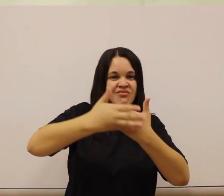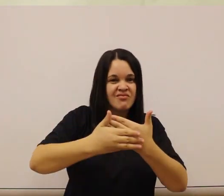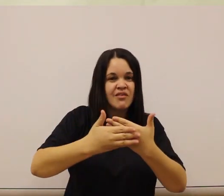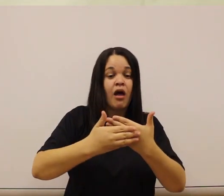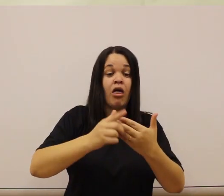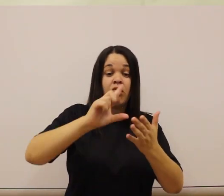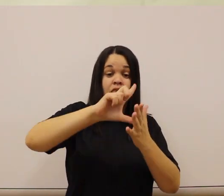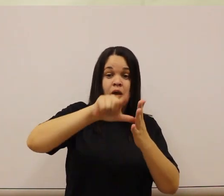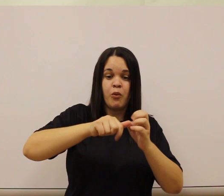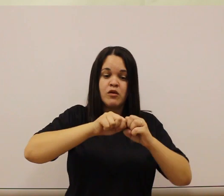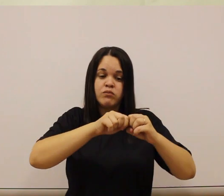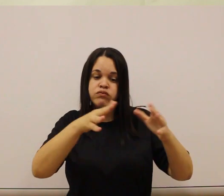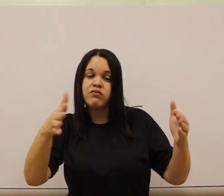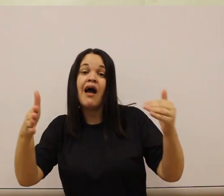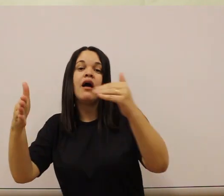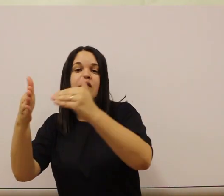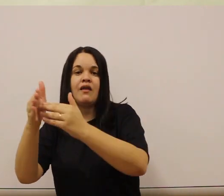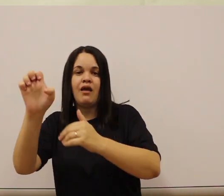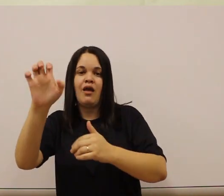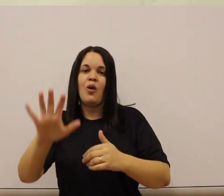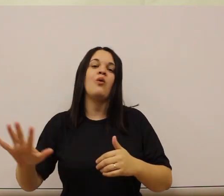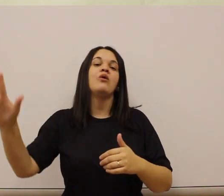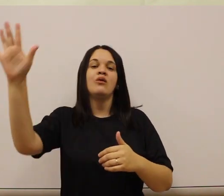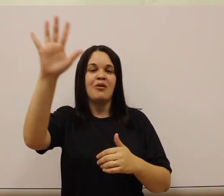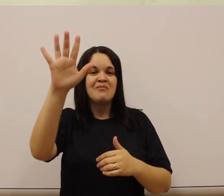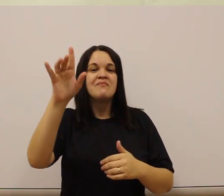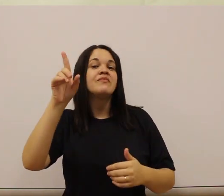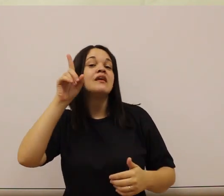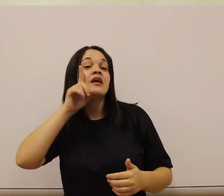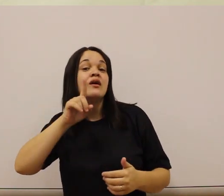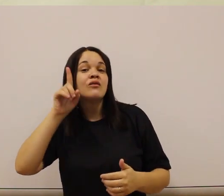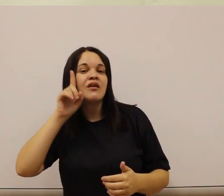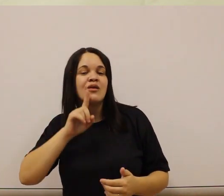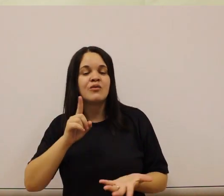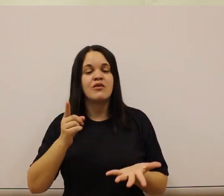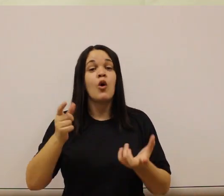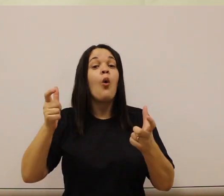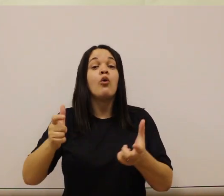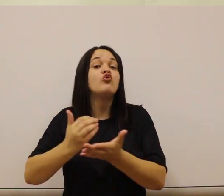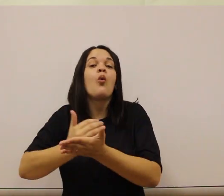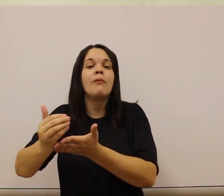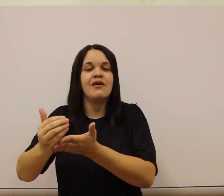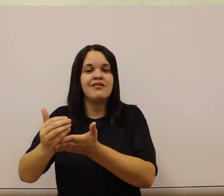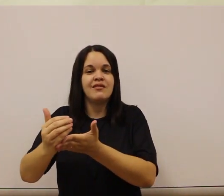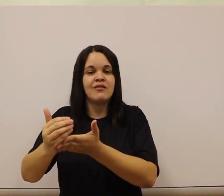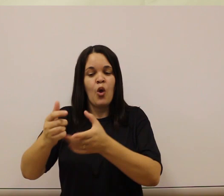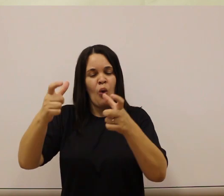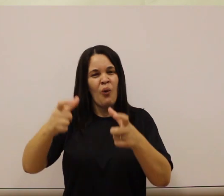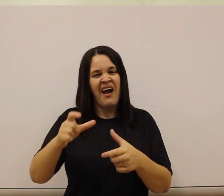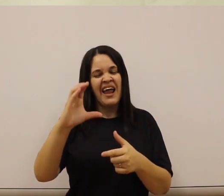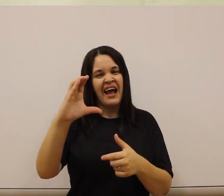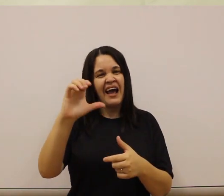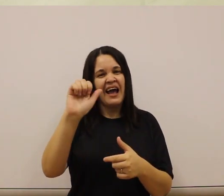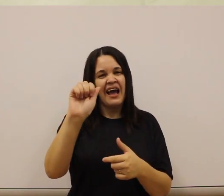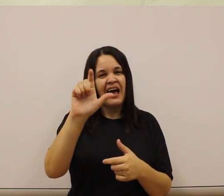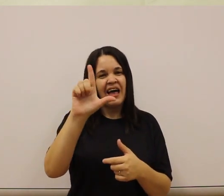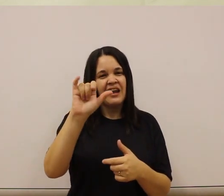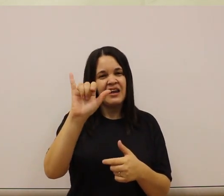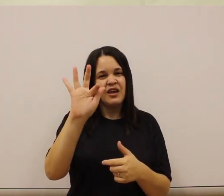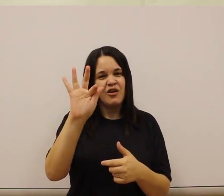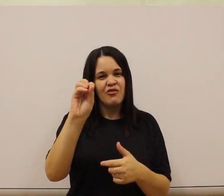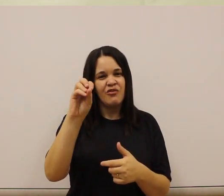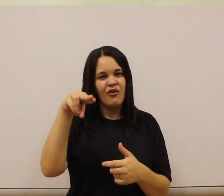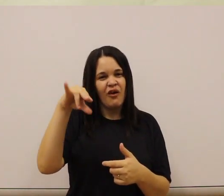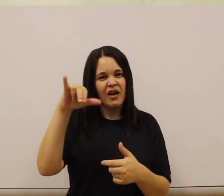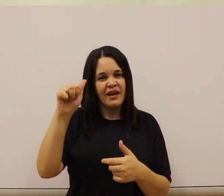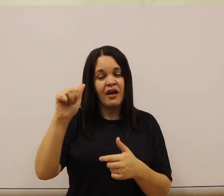a Europa. Nos Estados Unidos, o início se deu especificamente no estado da Califórnia, de onde passou para os outros